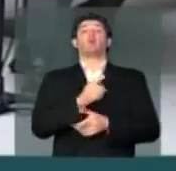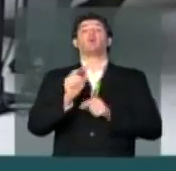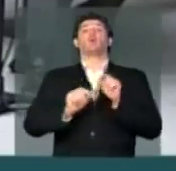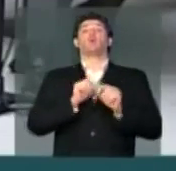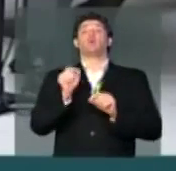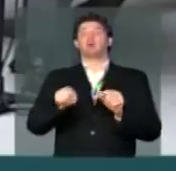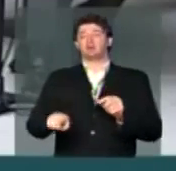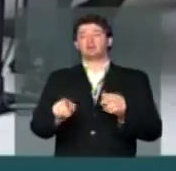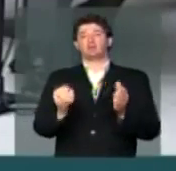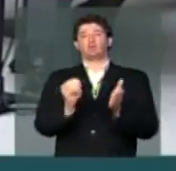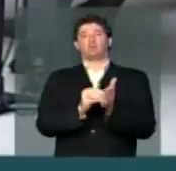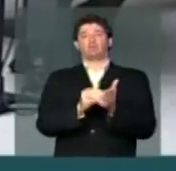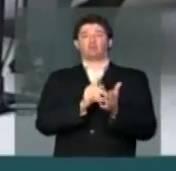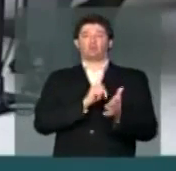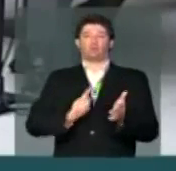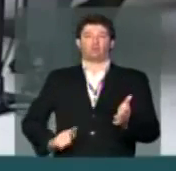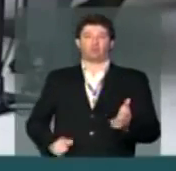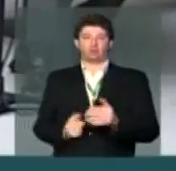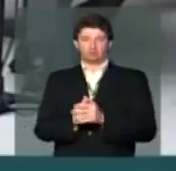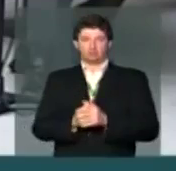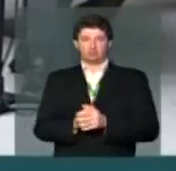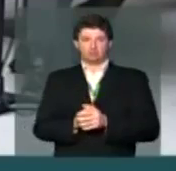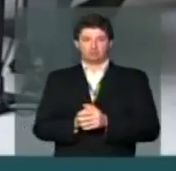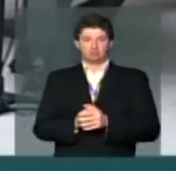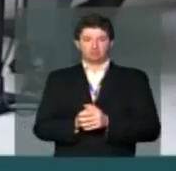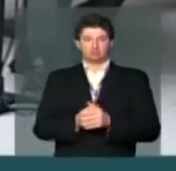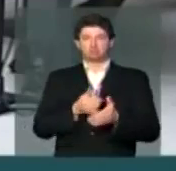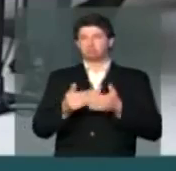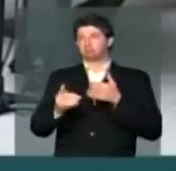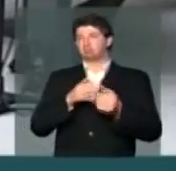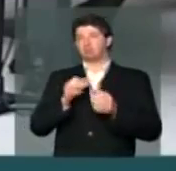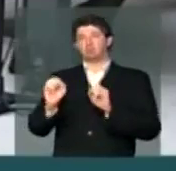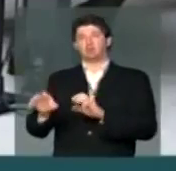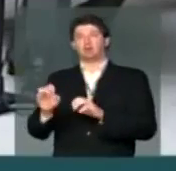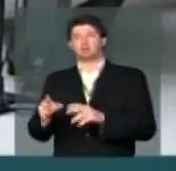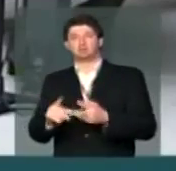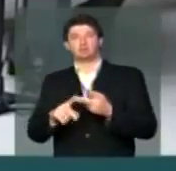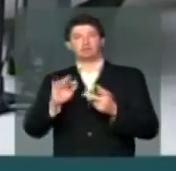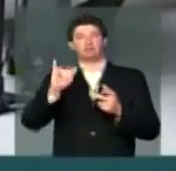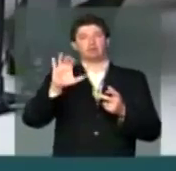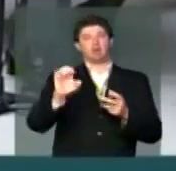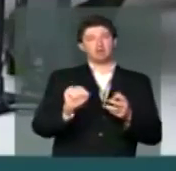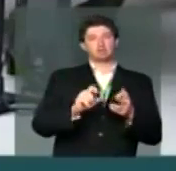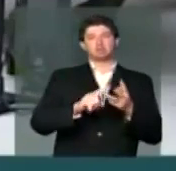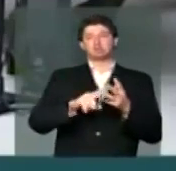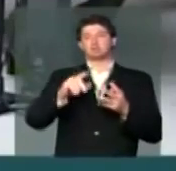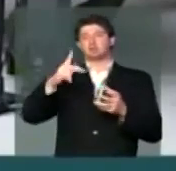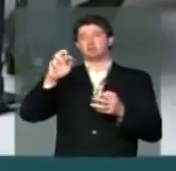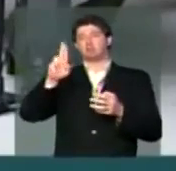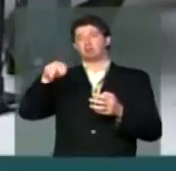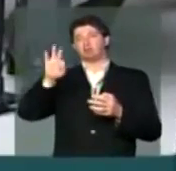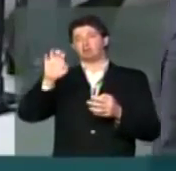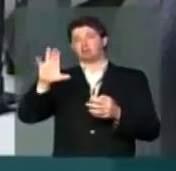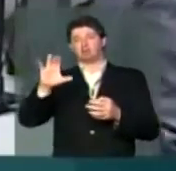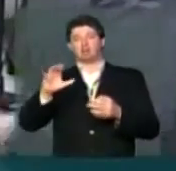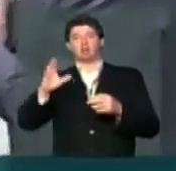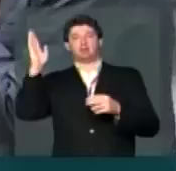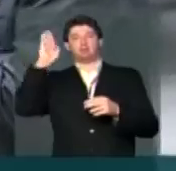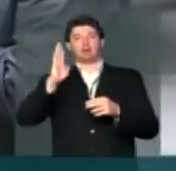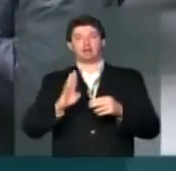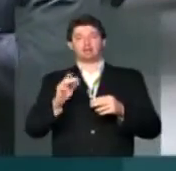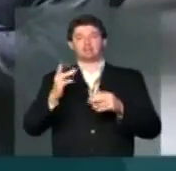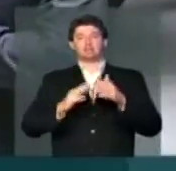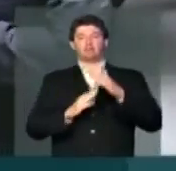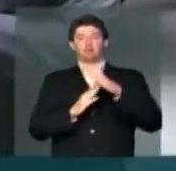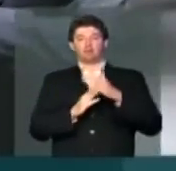com esse desgoverno que está aí. Seja na área da educação, no FIES, Pronatec, Brasil Sem